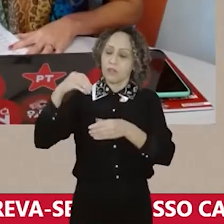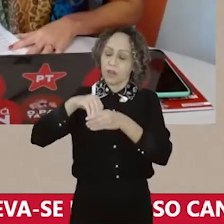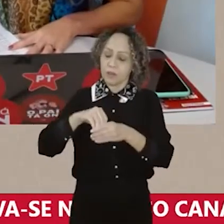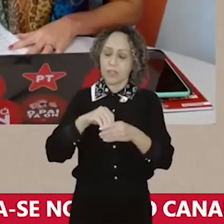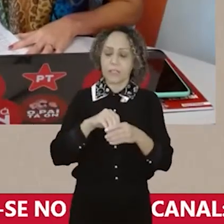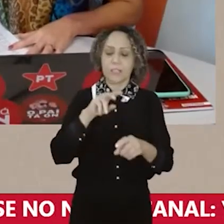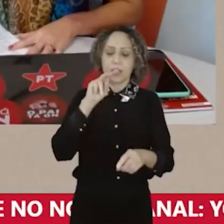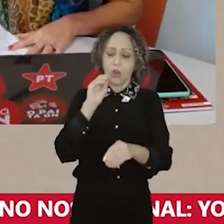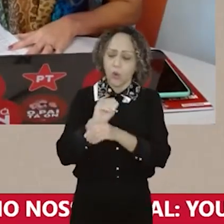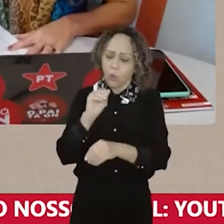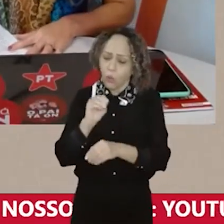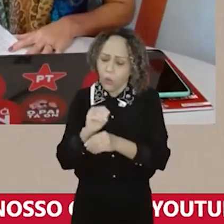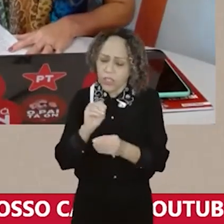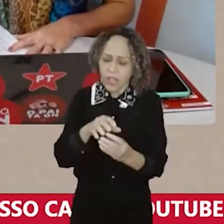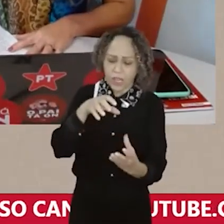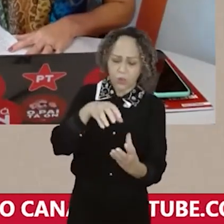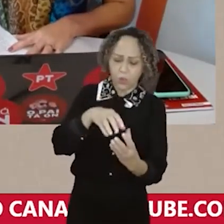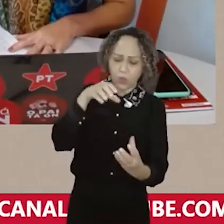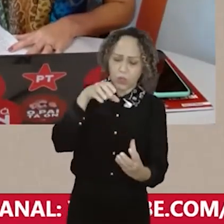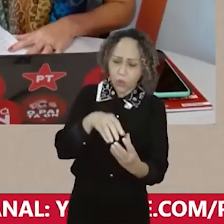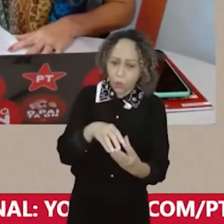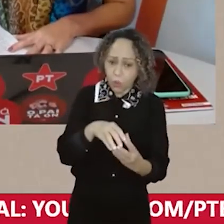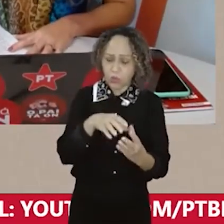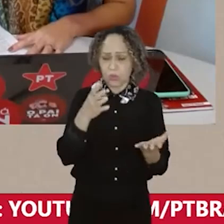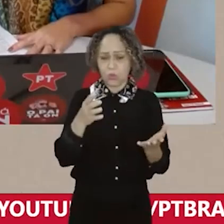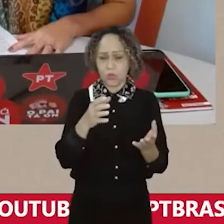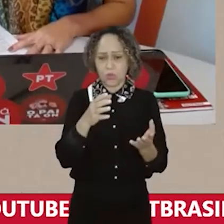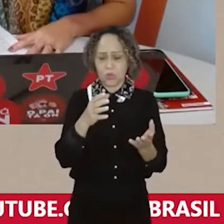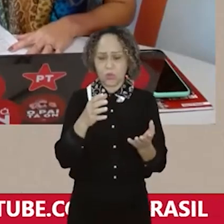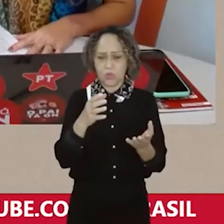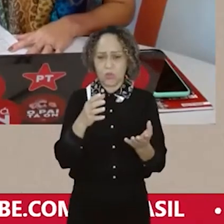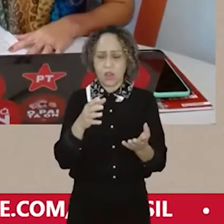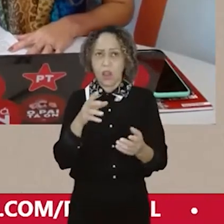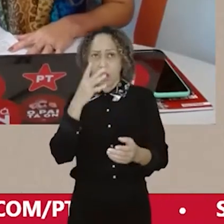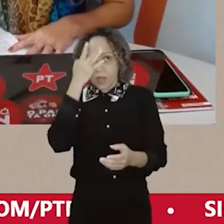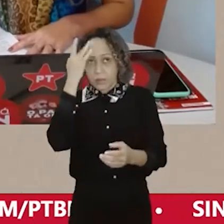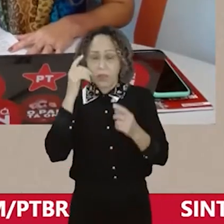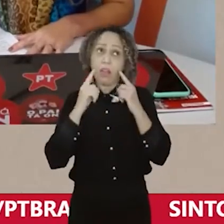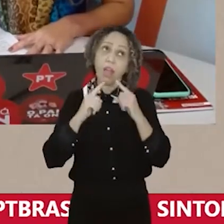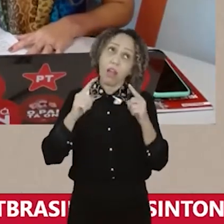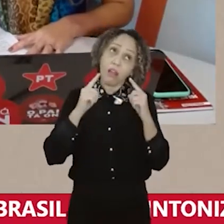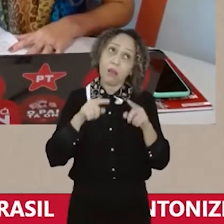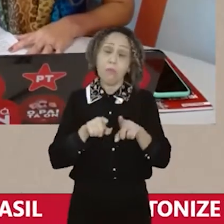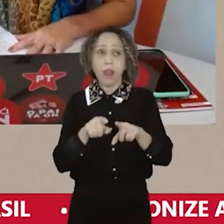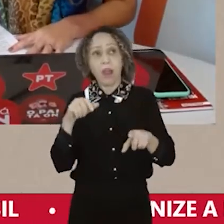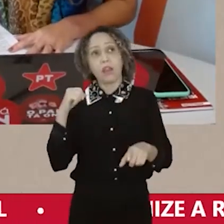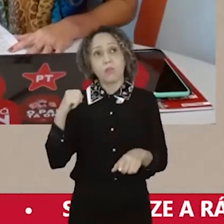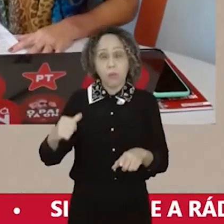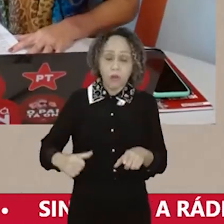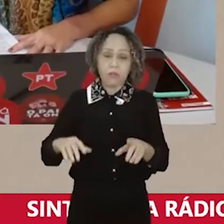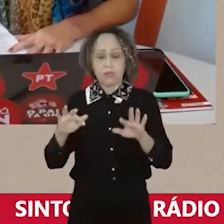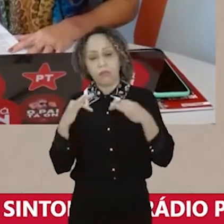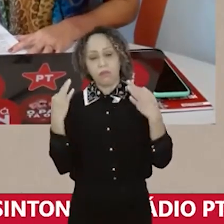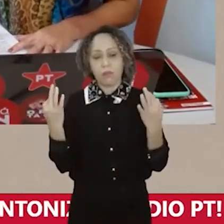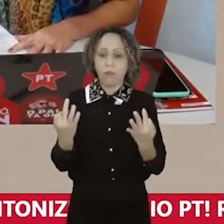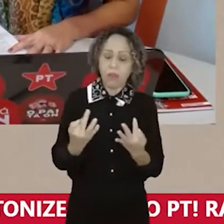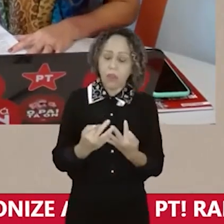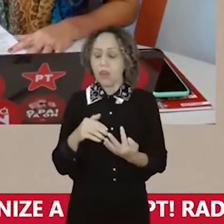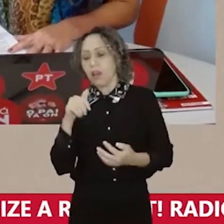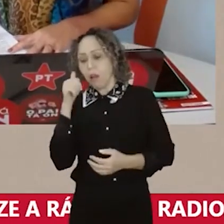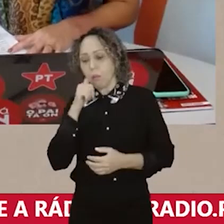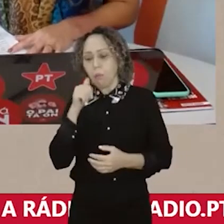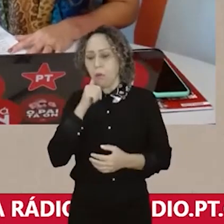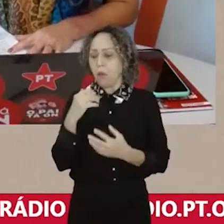público garantindo política de cuidados. Né? Então, as pessoas reclamam, mas o Bolsa Família, a